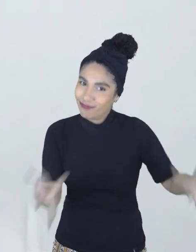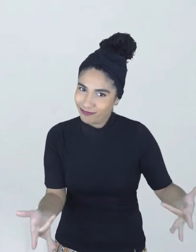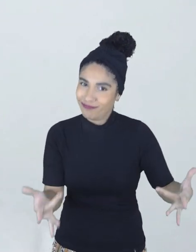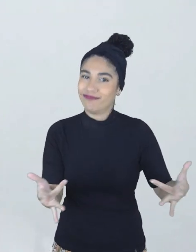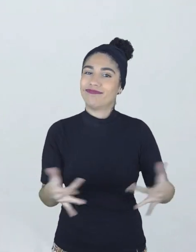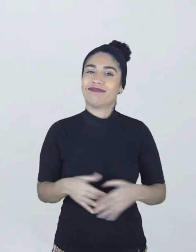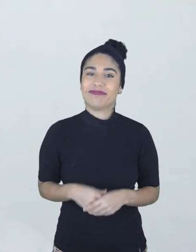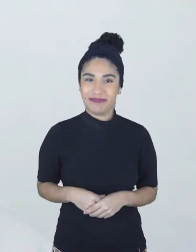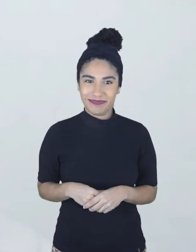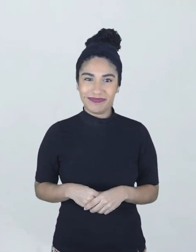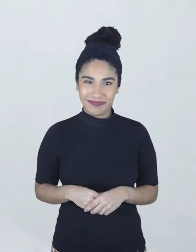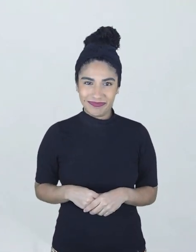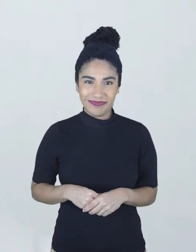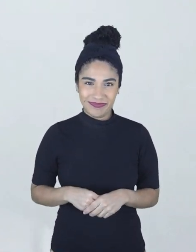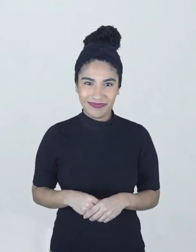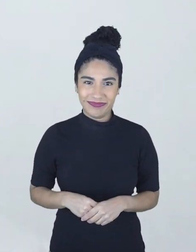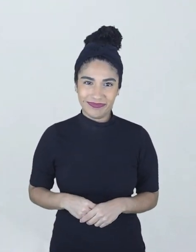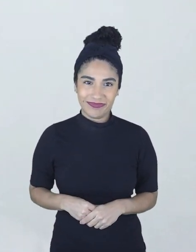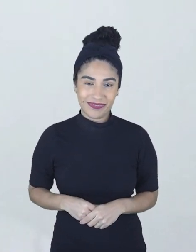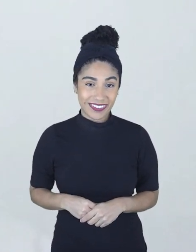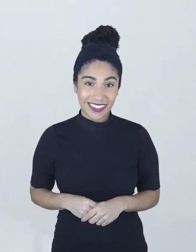outras outras